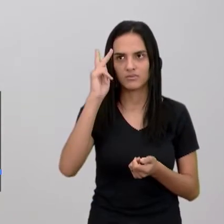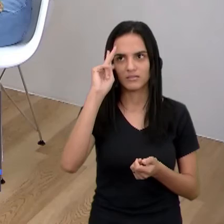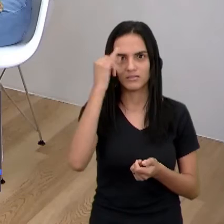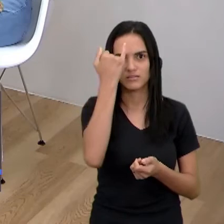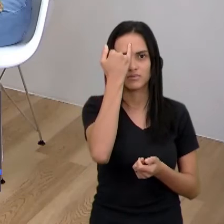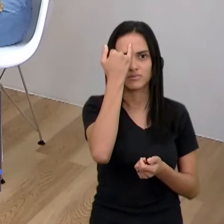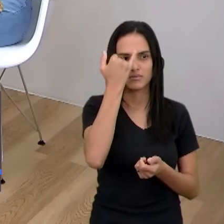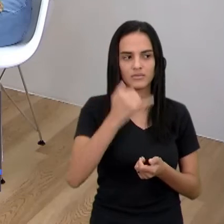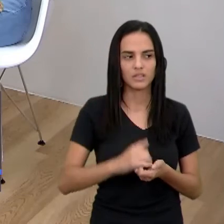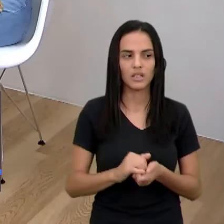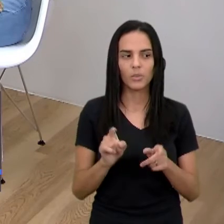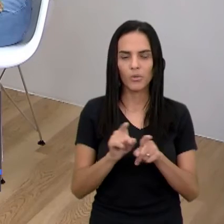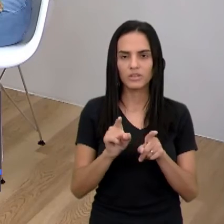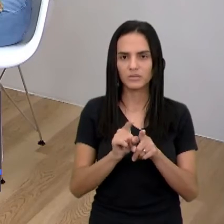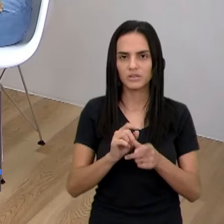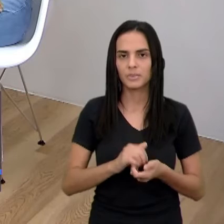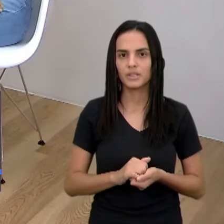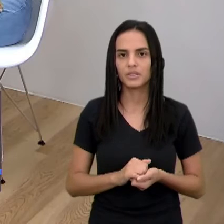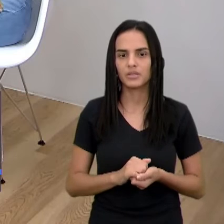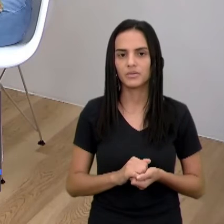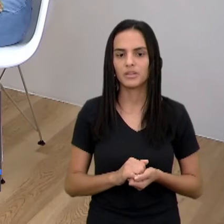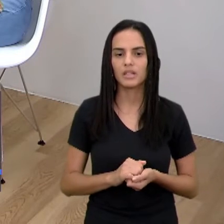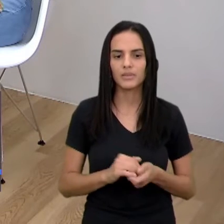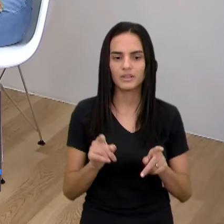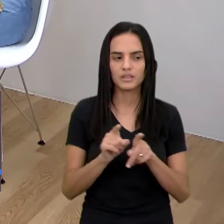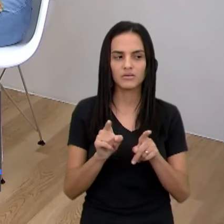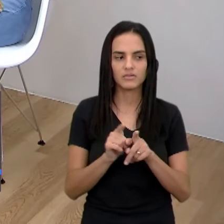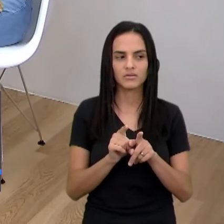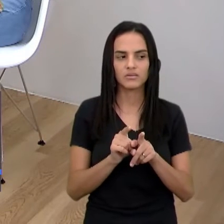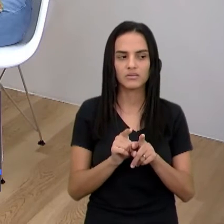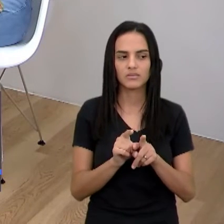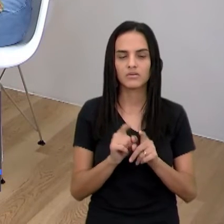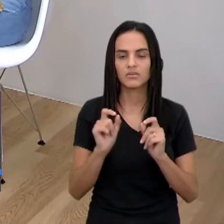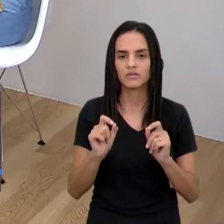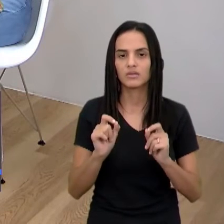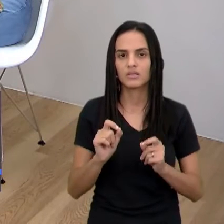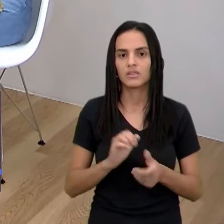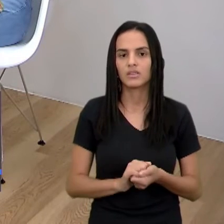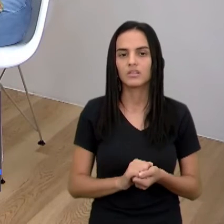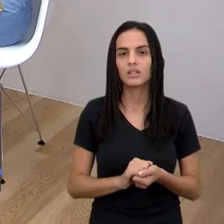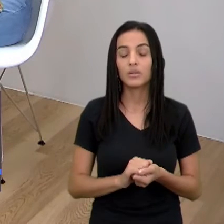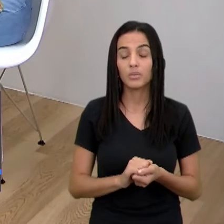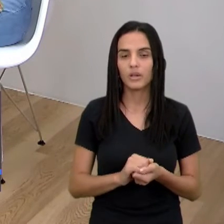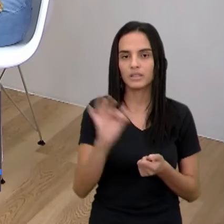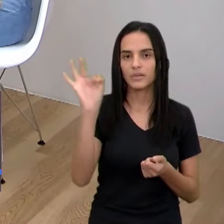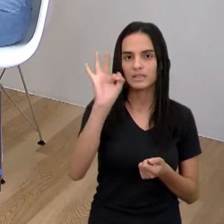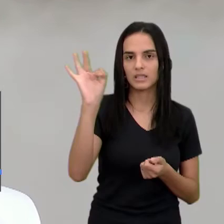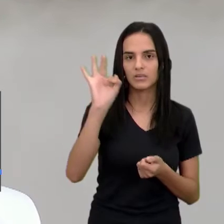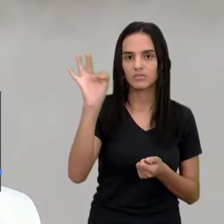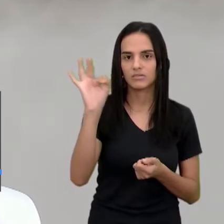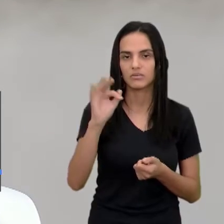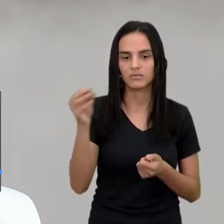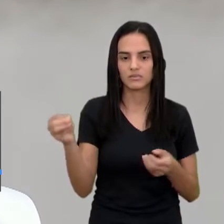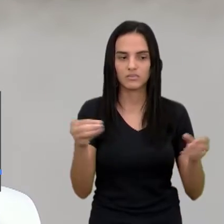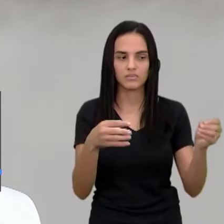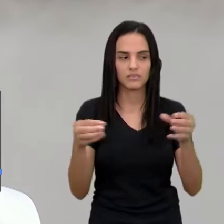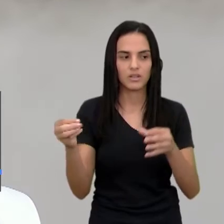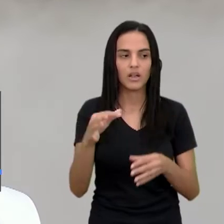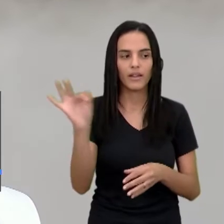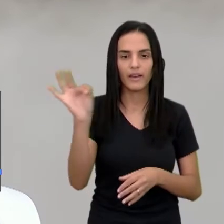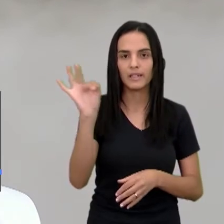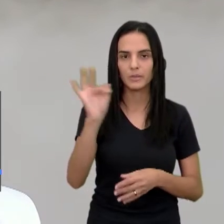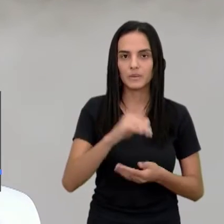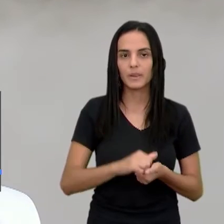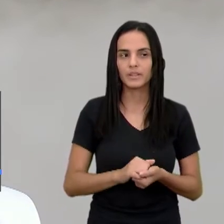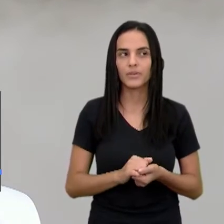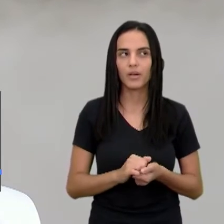contexto extremamente intenso, viu, Pri? Nada mais, nada menos que a Revolução Francesa. Nossa, então enquanto a França está tendo que lidar